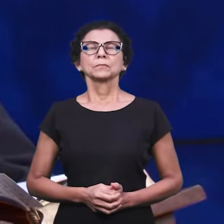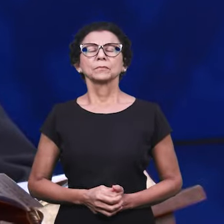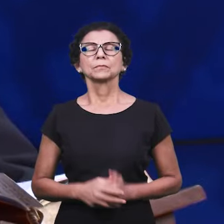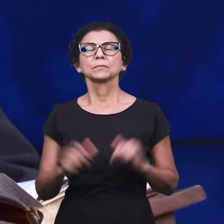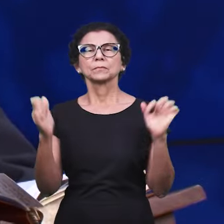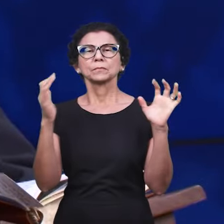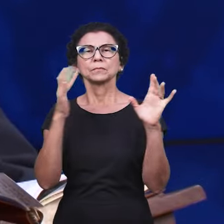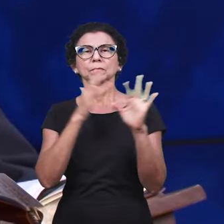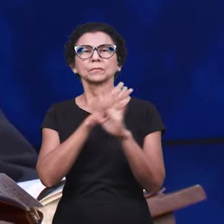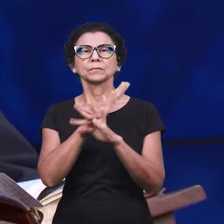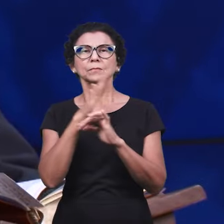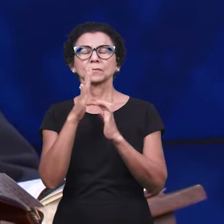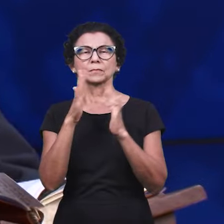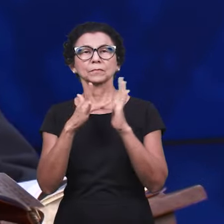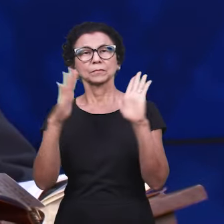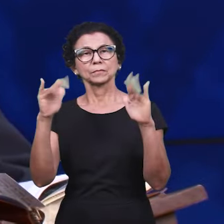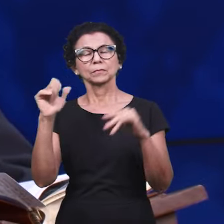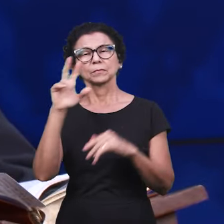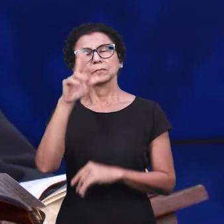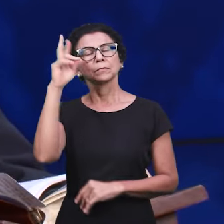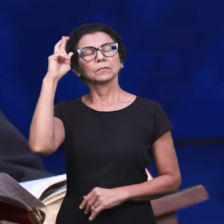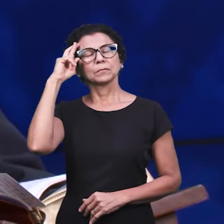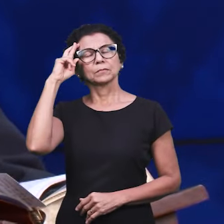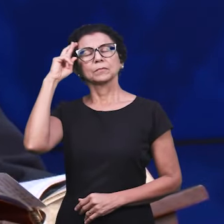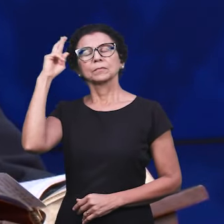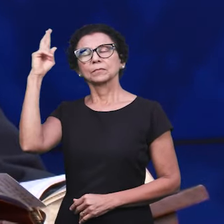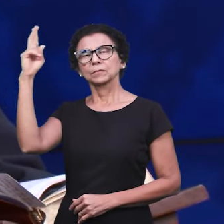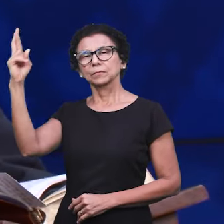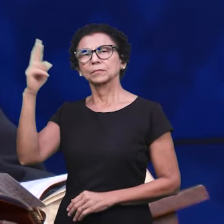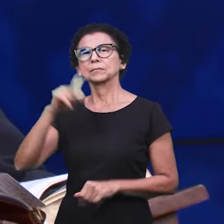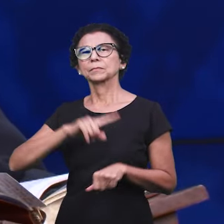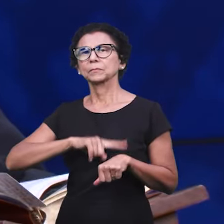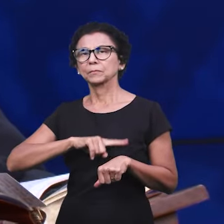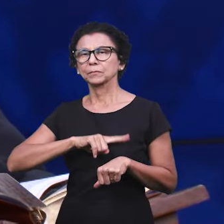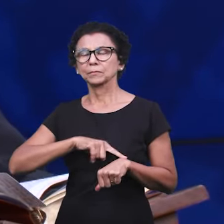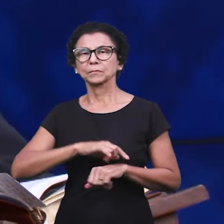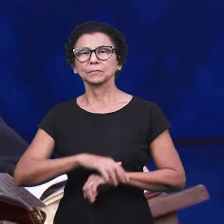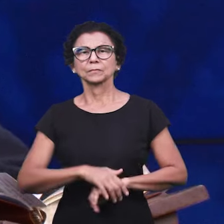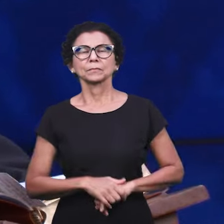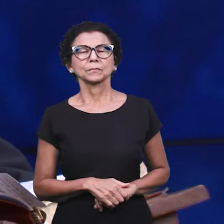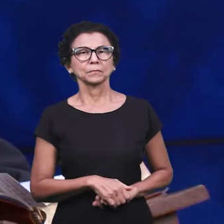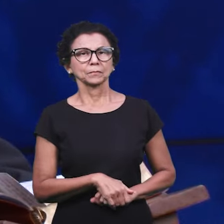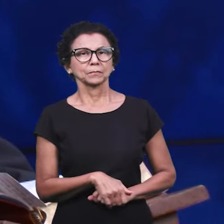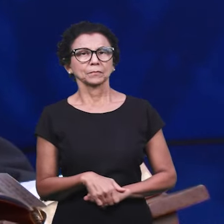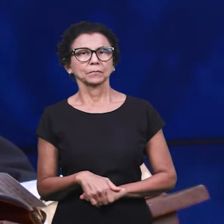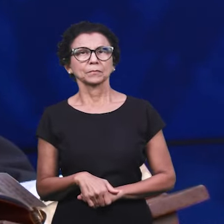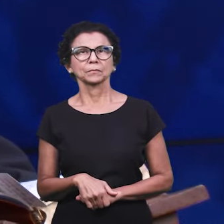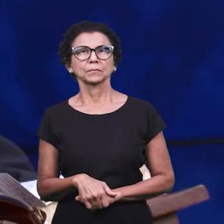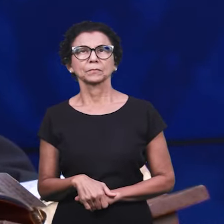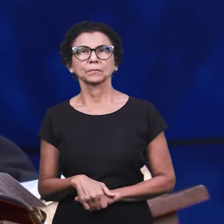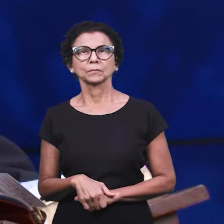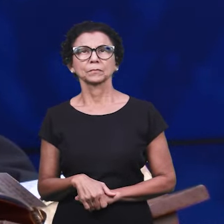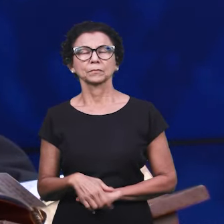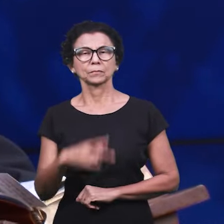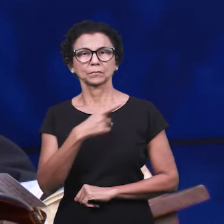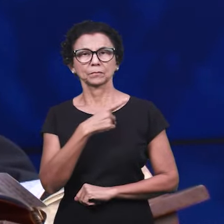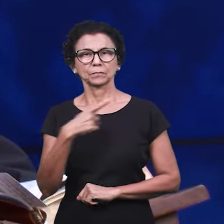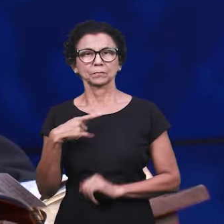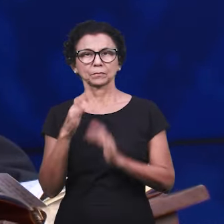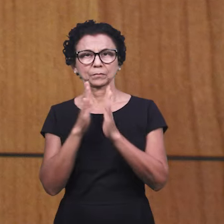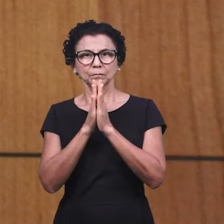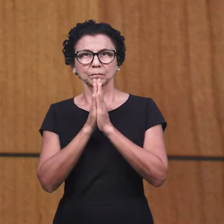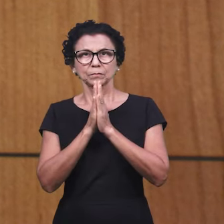Glória a Jesus, louvado seja o nome do Senhor. Nesse instante, nós vamos ter uma palavra de intercessão por um dos nossos